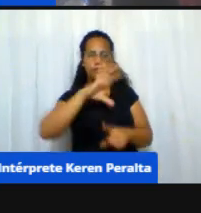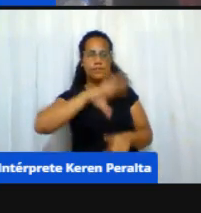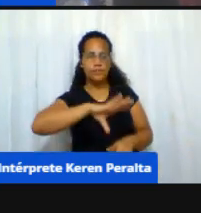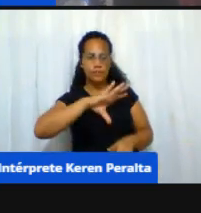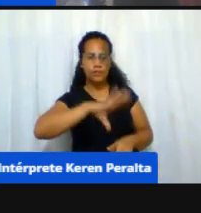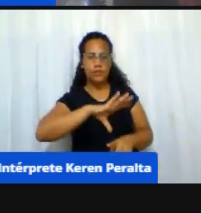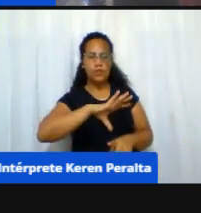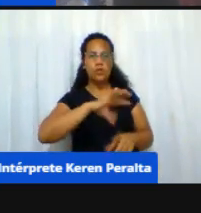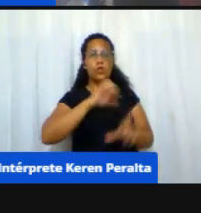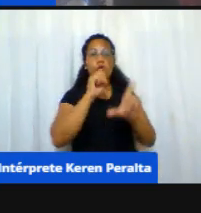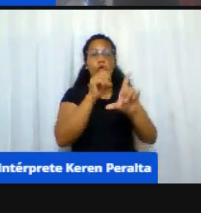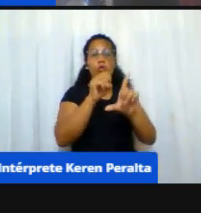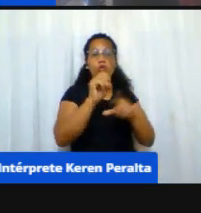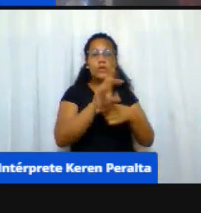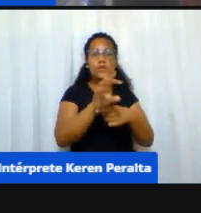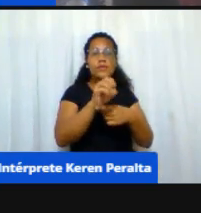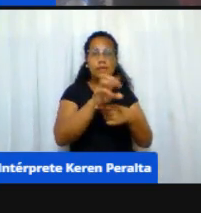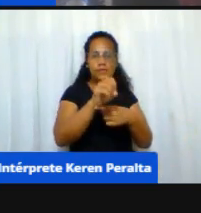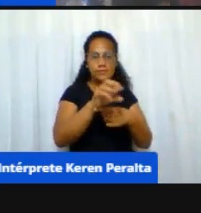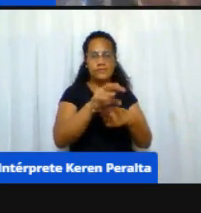favorecerá o processo de leitura